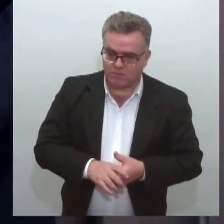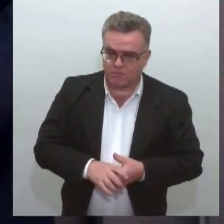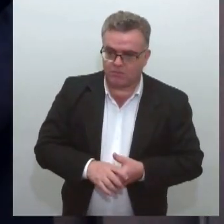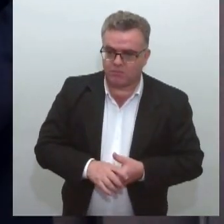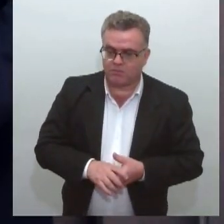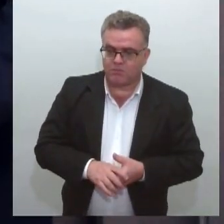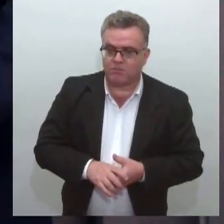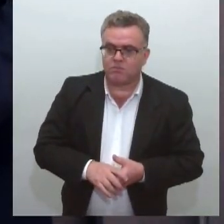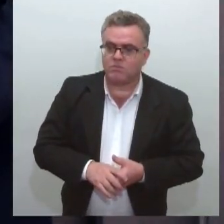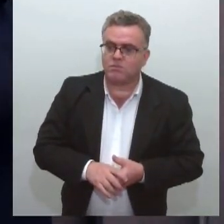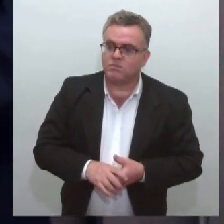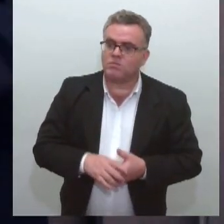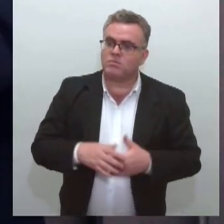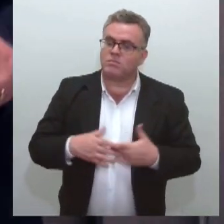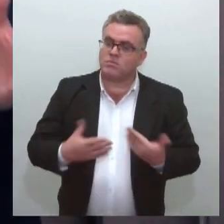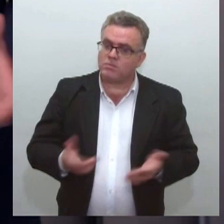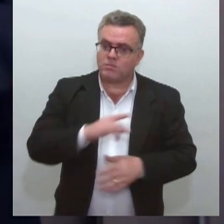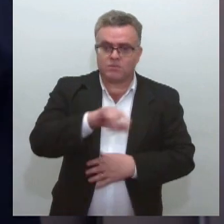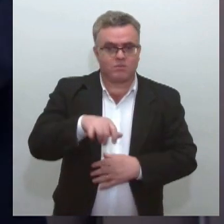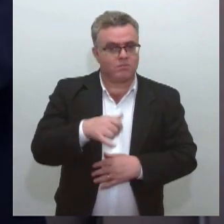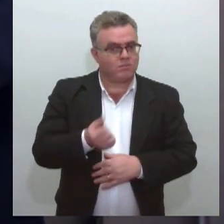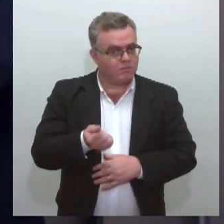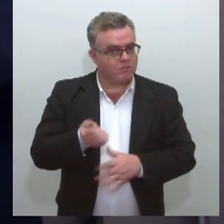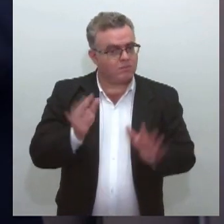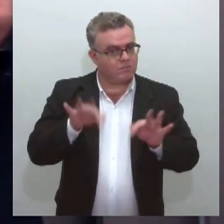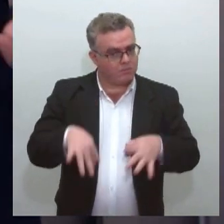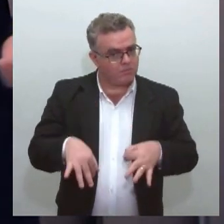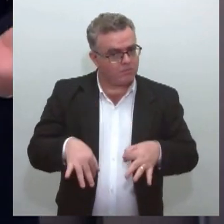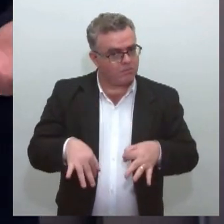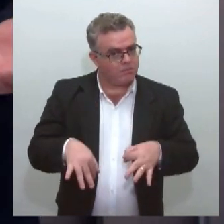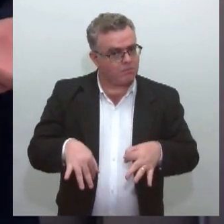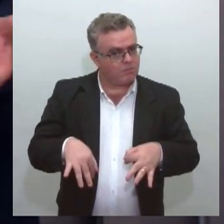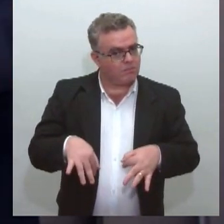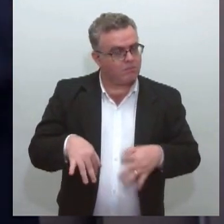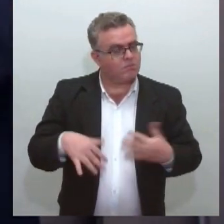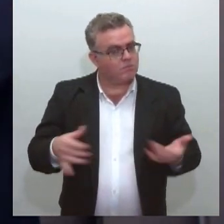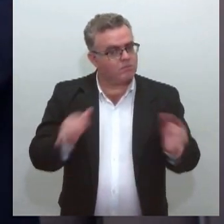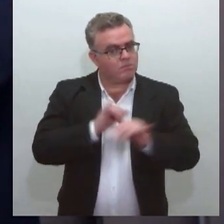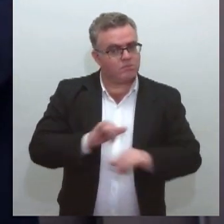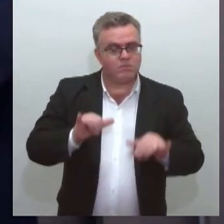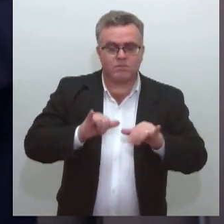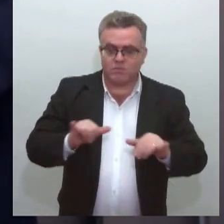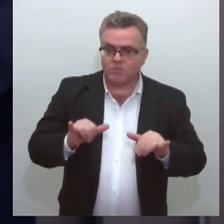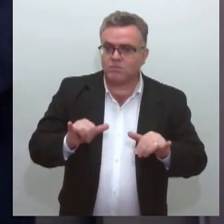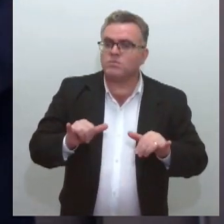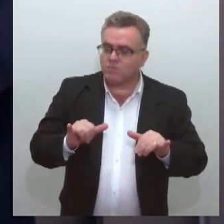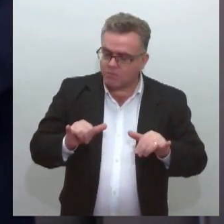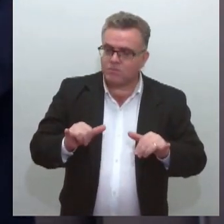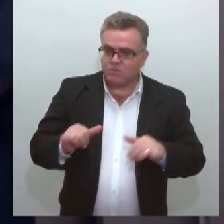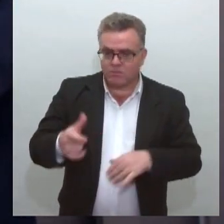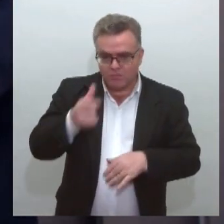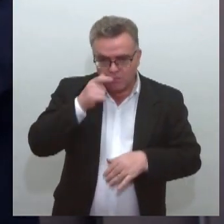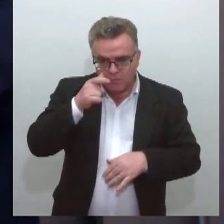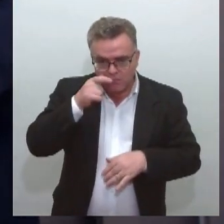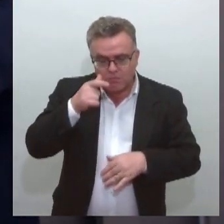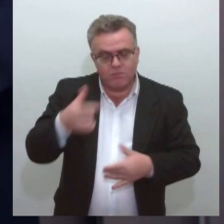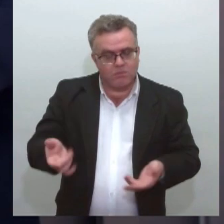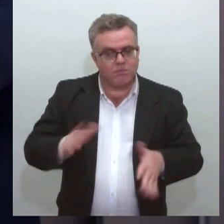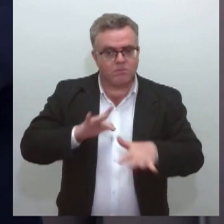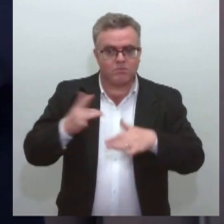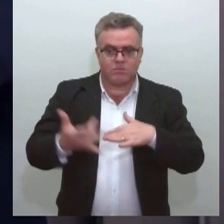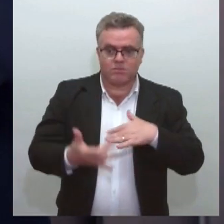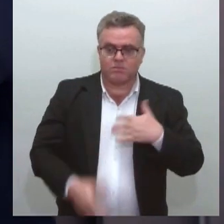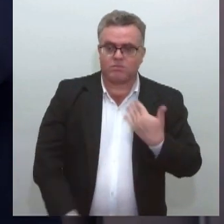E o Jornal da Alese vai ficando por aqui. Outras notícias você acompanha em nossas redes sociais. E no